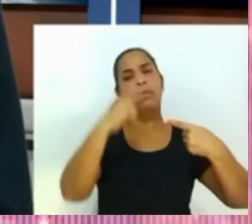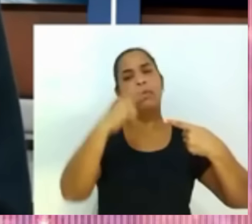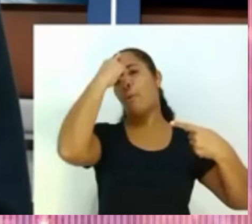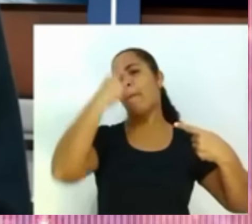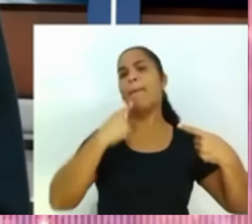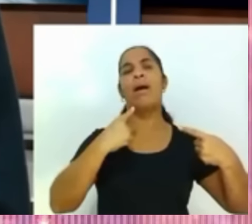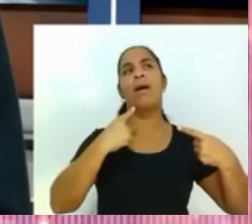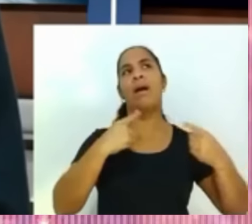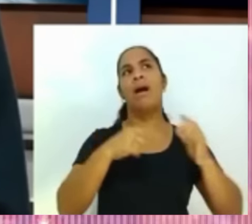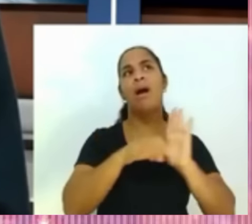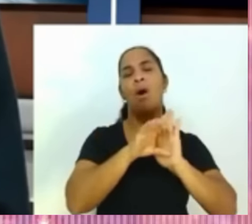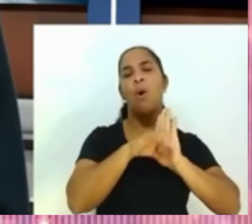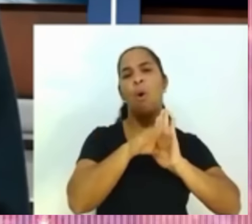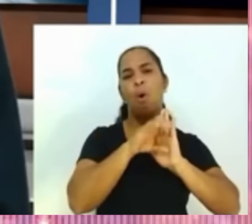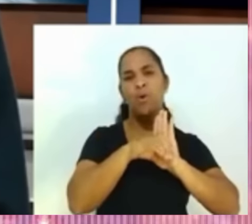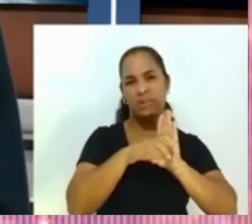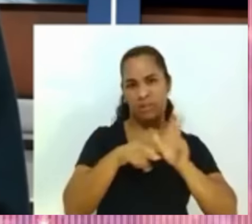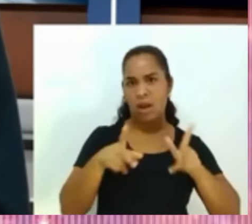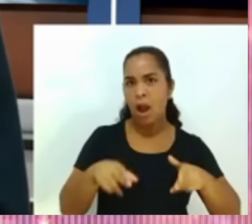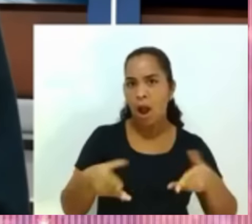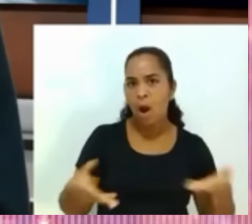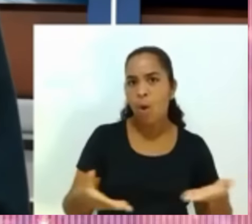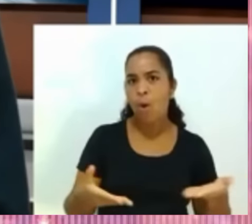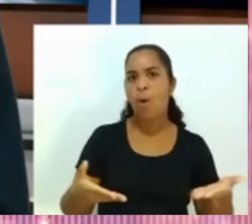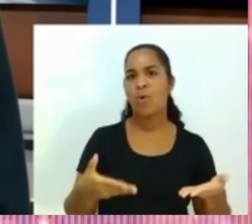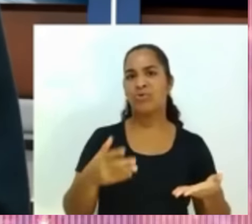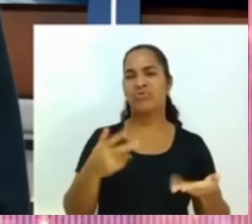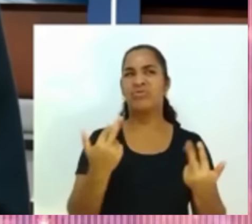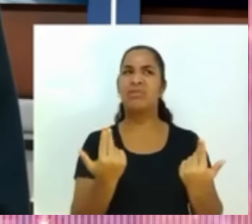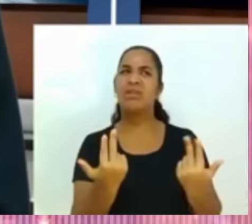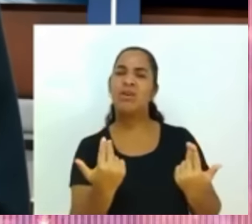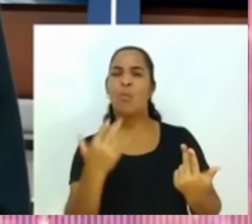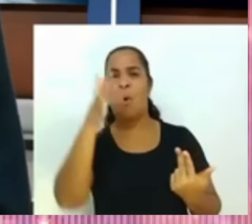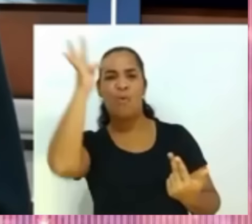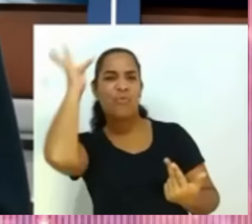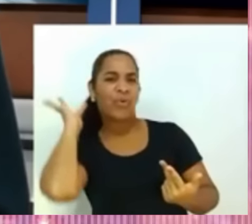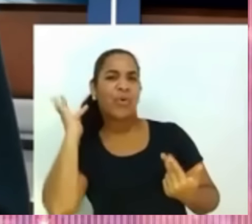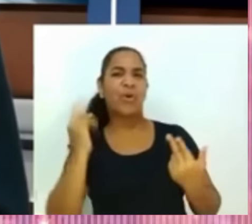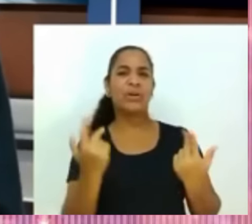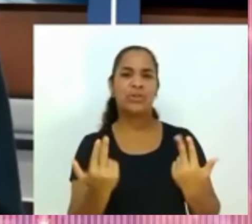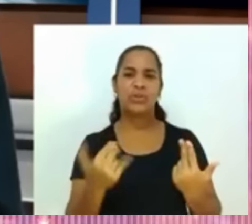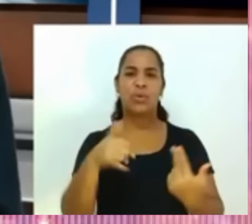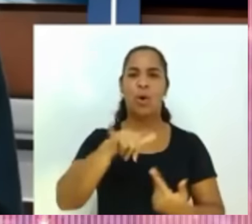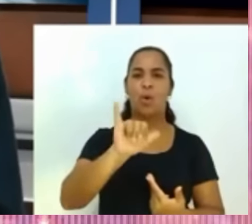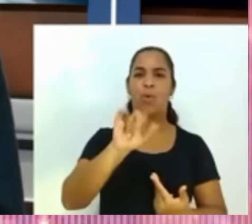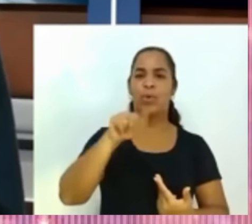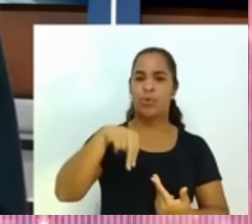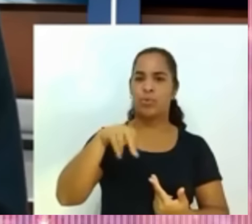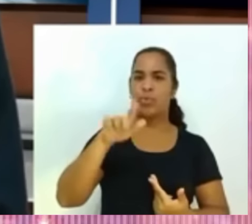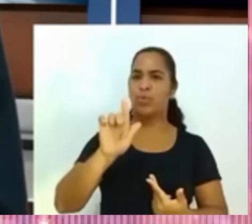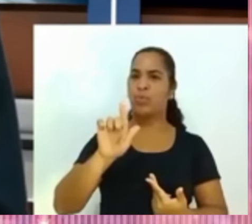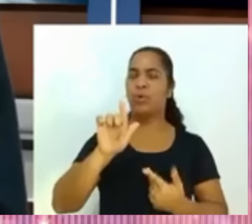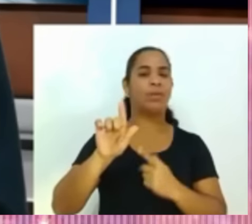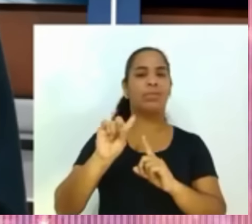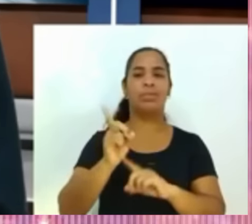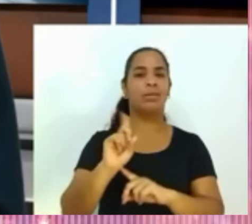conceito que temos hoje moderno de Jung de Freud e de outros é o resultado de Todas